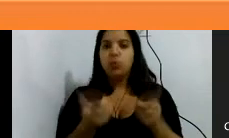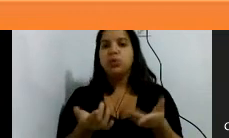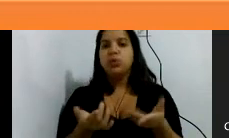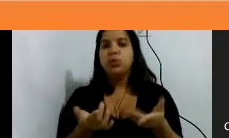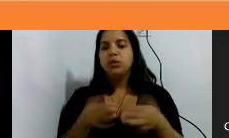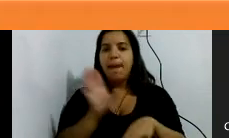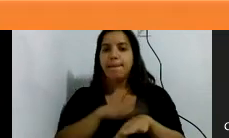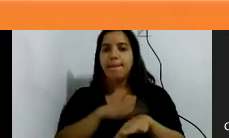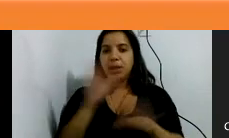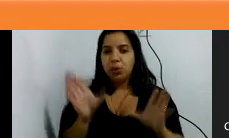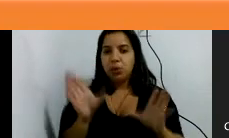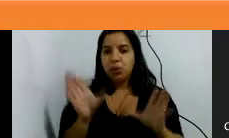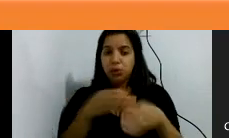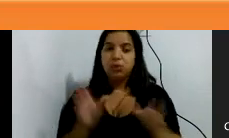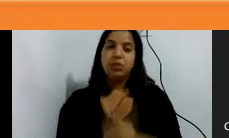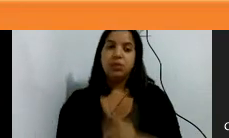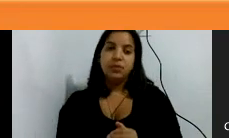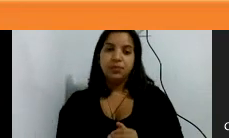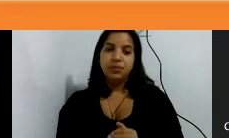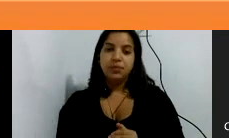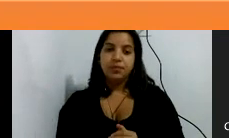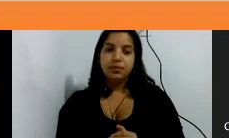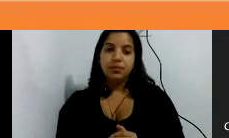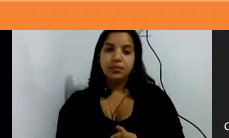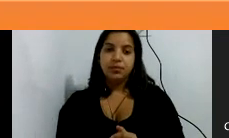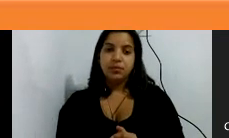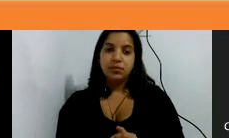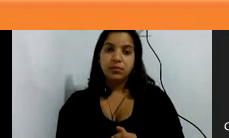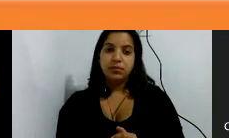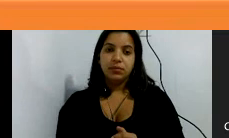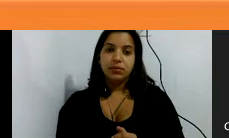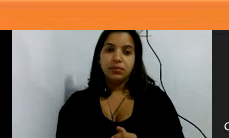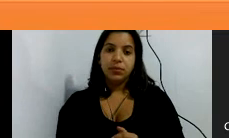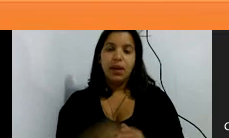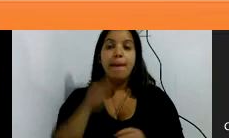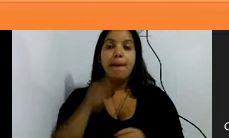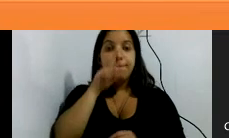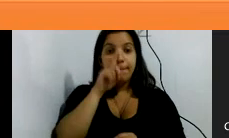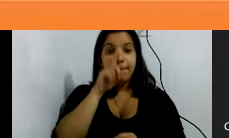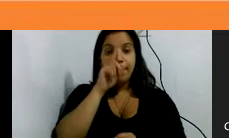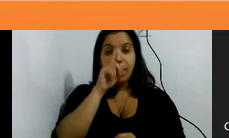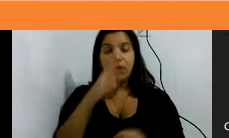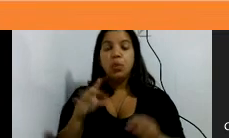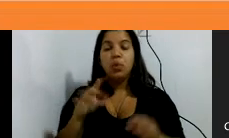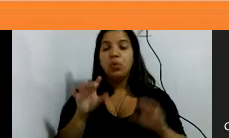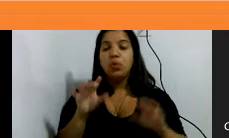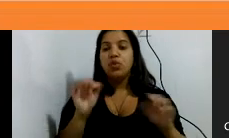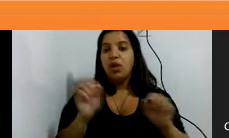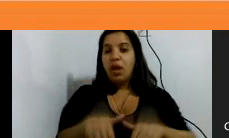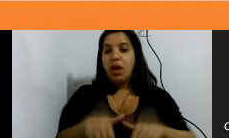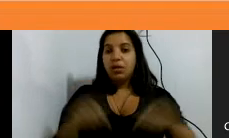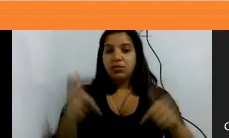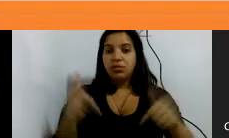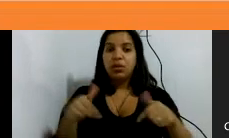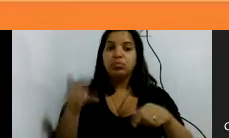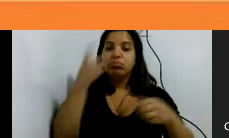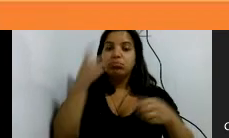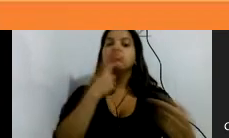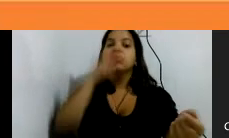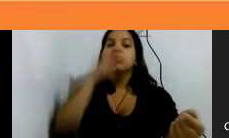mais concentrada e com isso a gente reduz o risco de reação transfusional. E